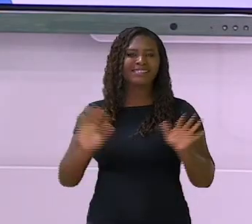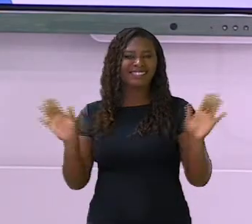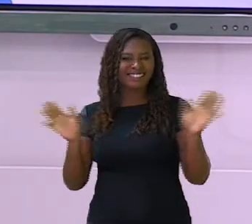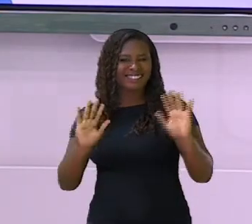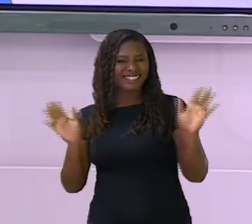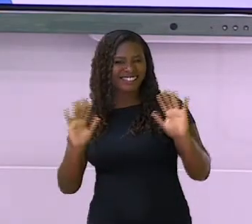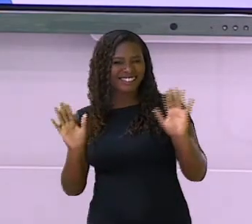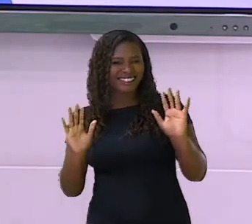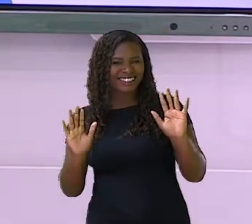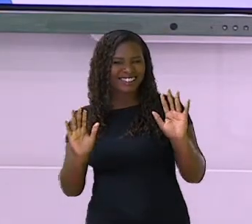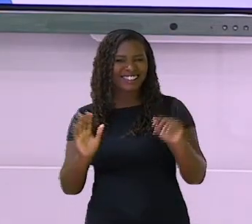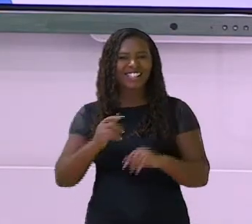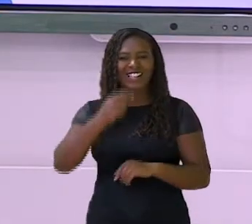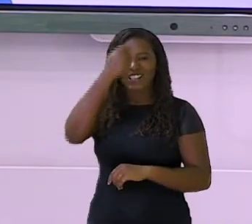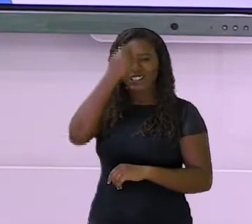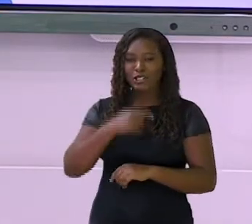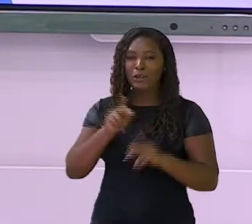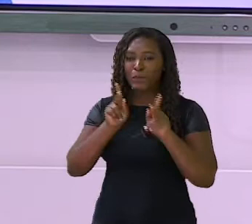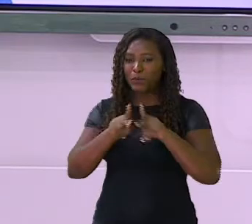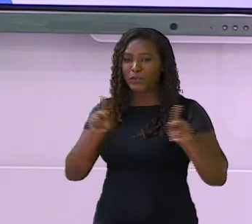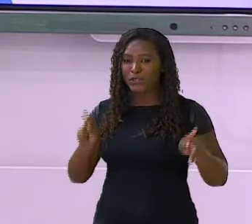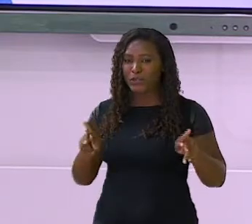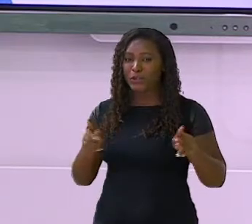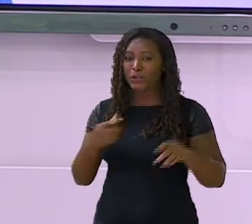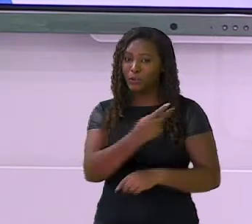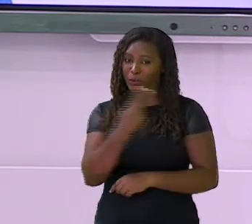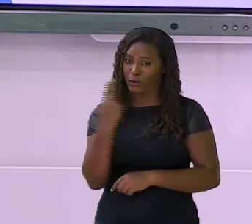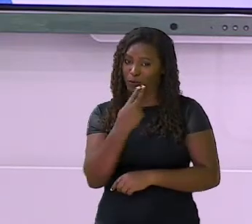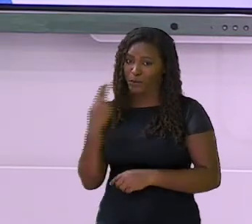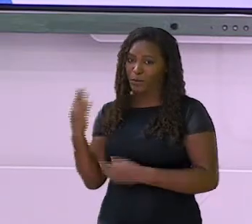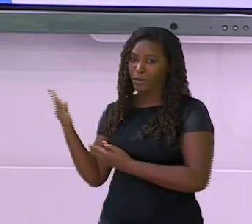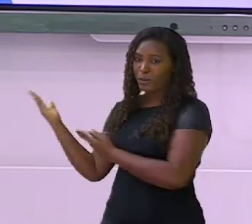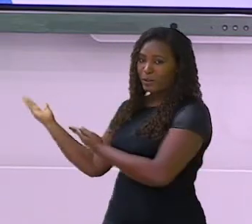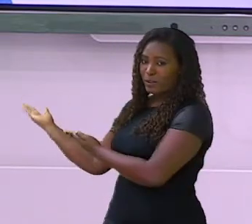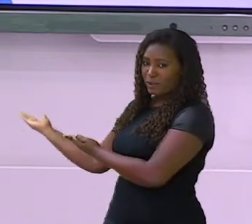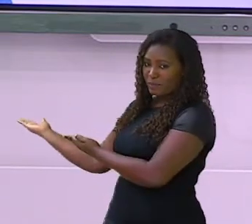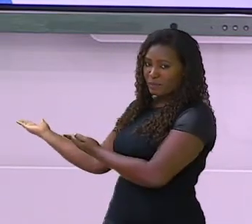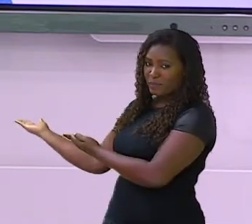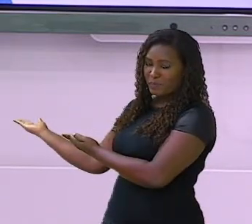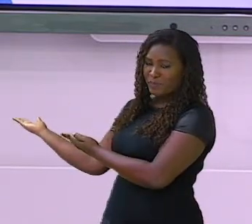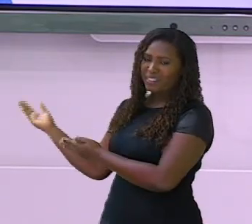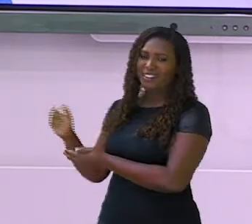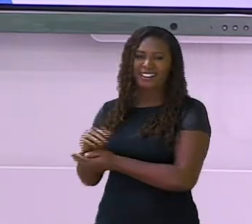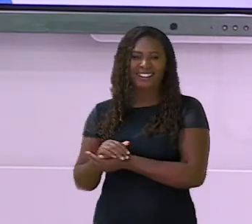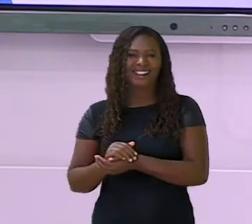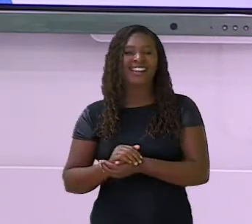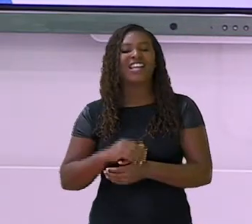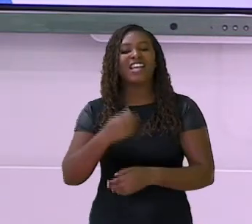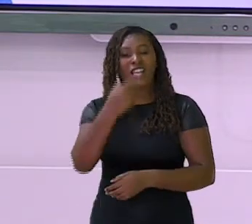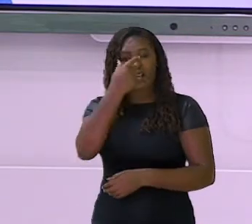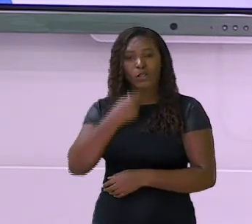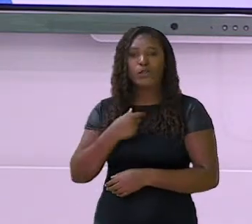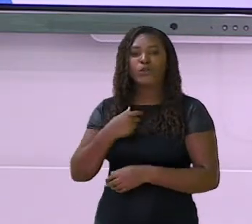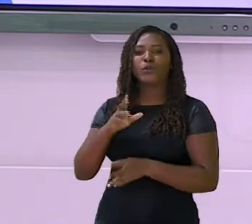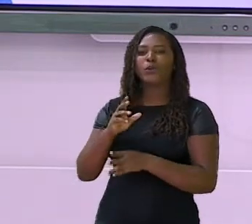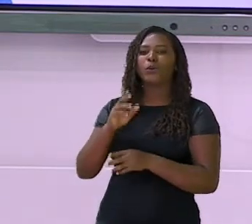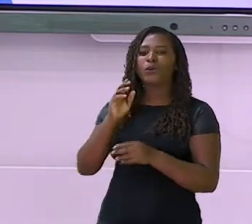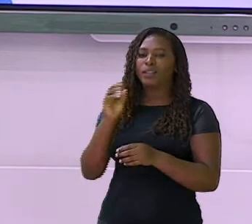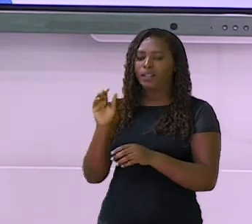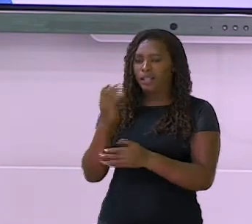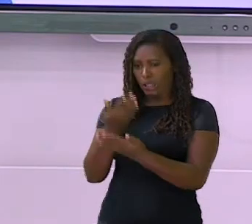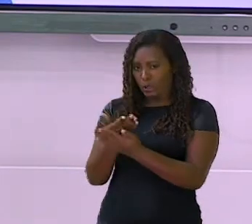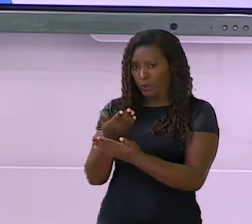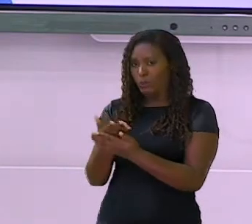Olá, sou a professora Patrícia, da Educação de Jovens e Adultos. Estamos aqui hoje para mais uma aula de História e o nosso tema de hoje